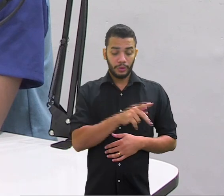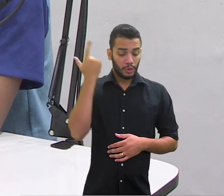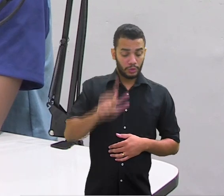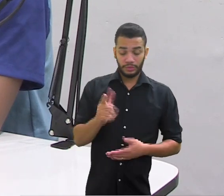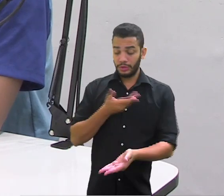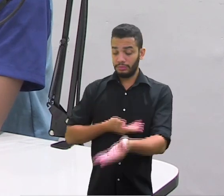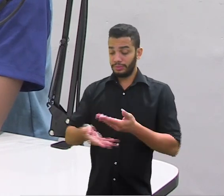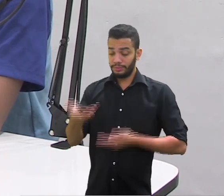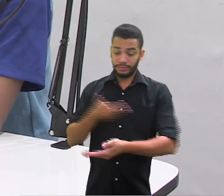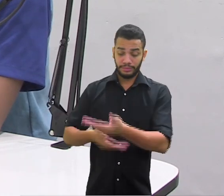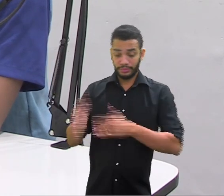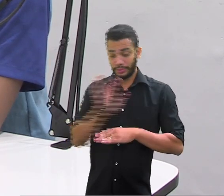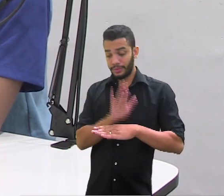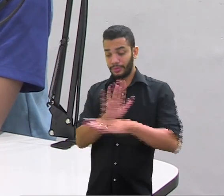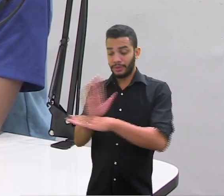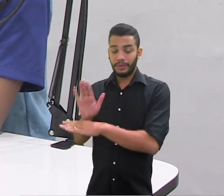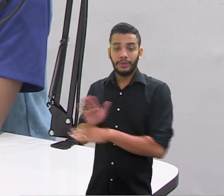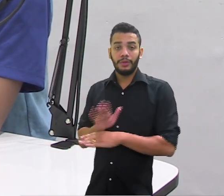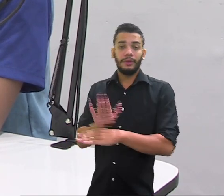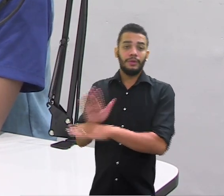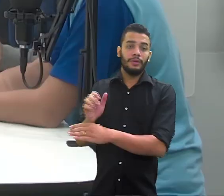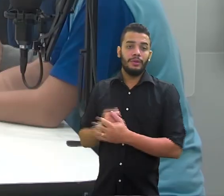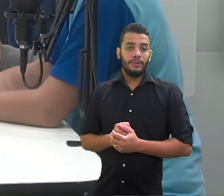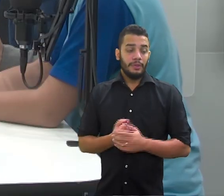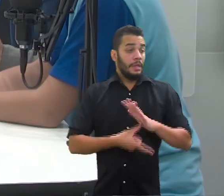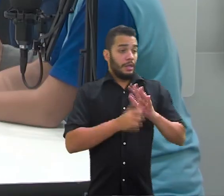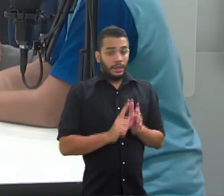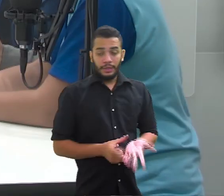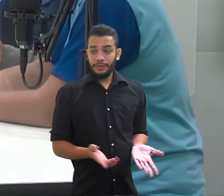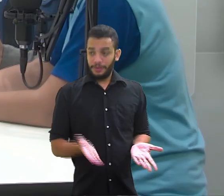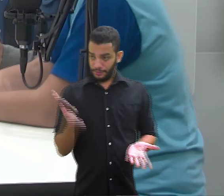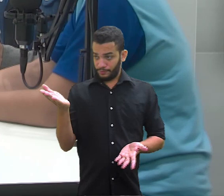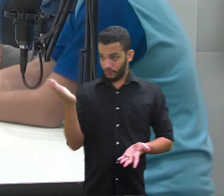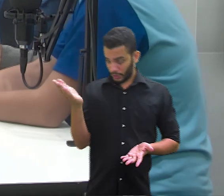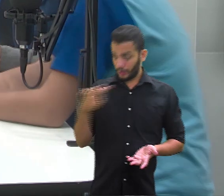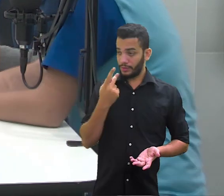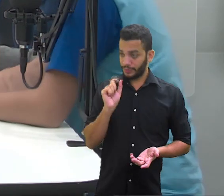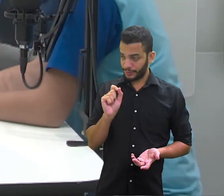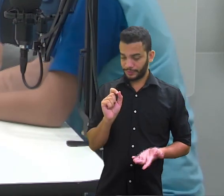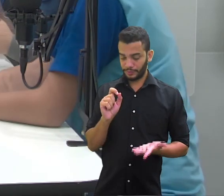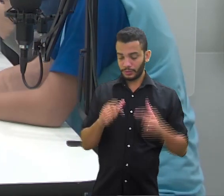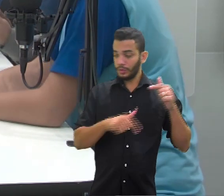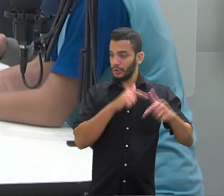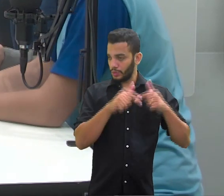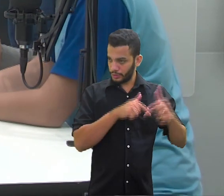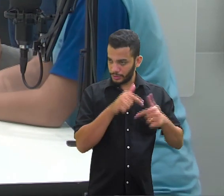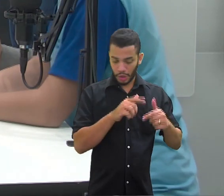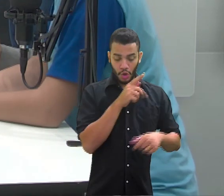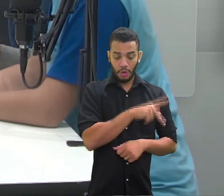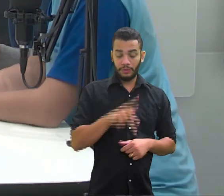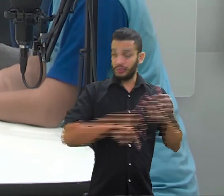horas, mas aumentou. Em algum, Não, Na nós verdade, temos é 8. 8 horas, tempo É. integral, né? Que